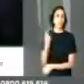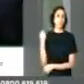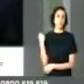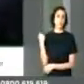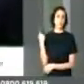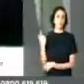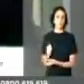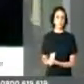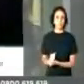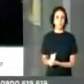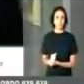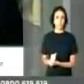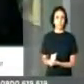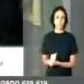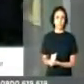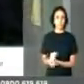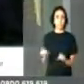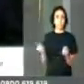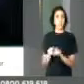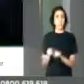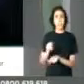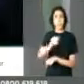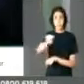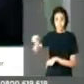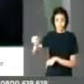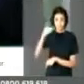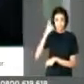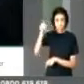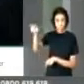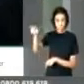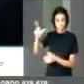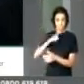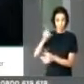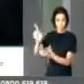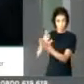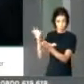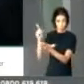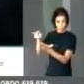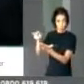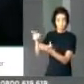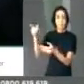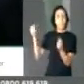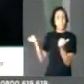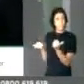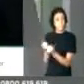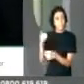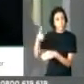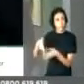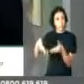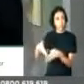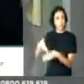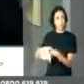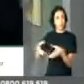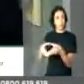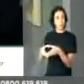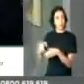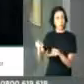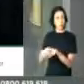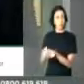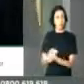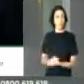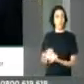participação, inclusive, desses personagens que citei a partir de agora. Acontece, senhor presidente, que de ontem